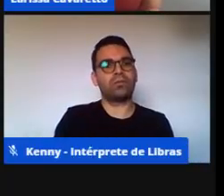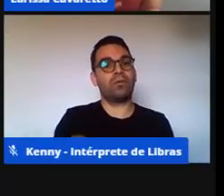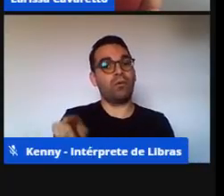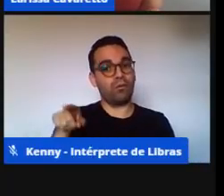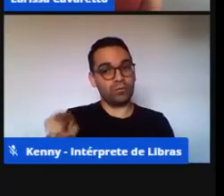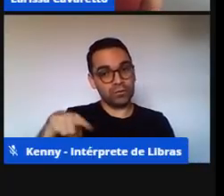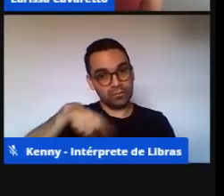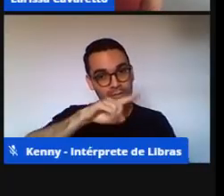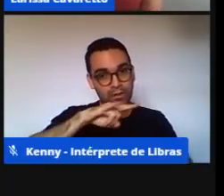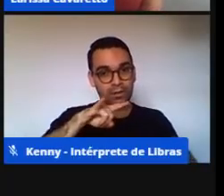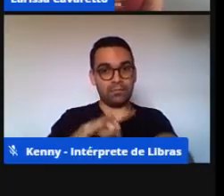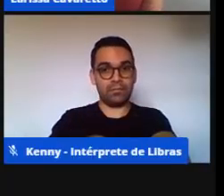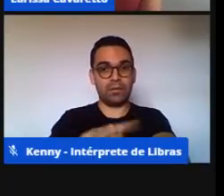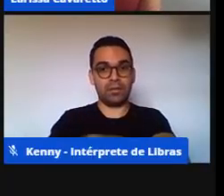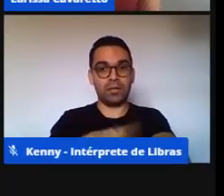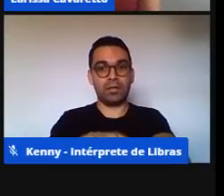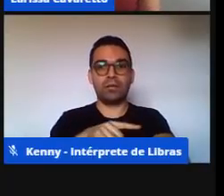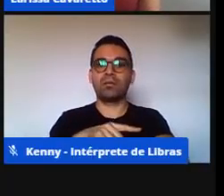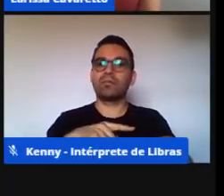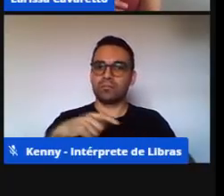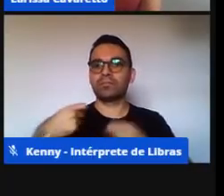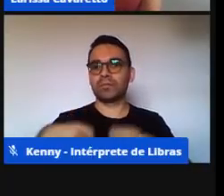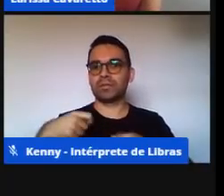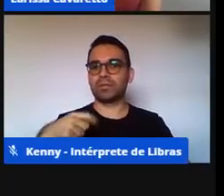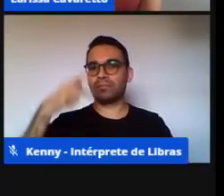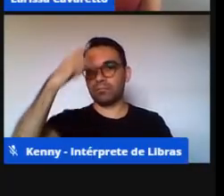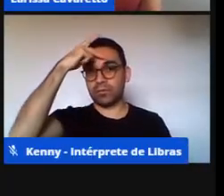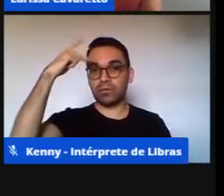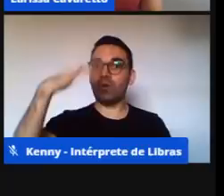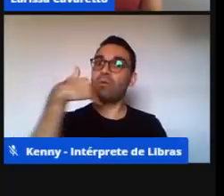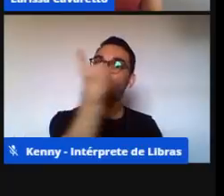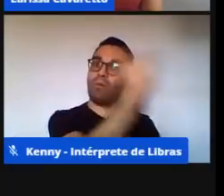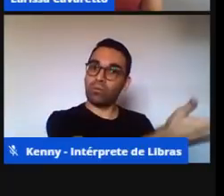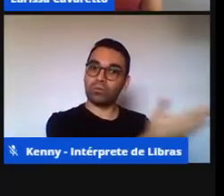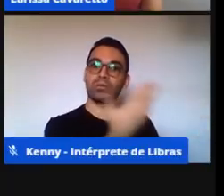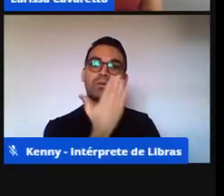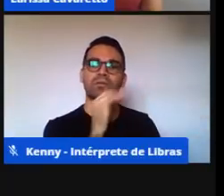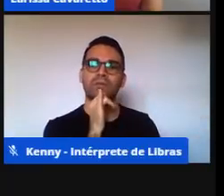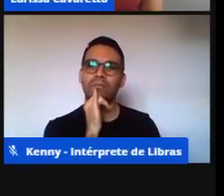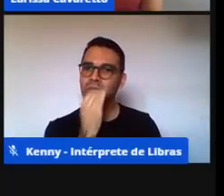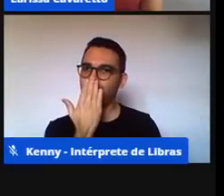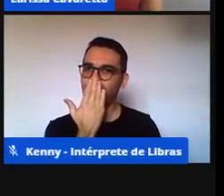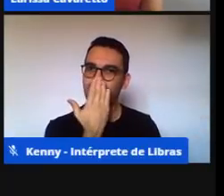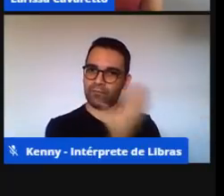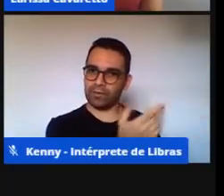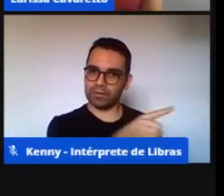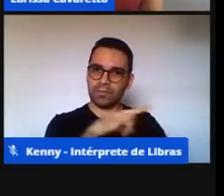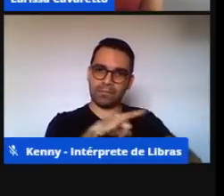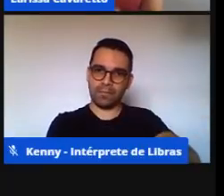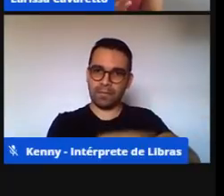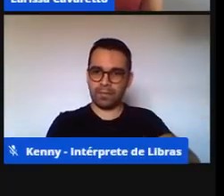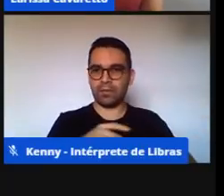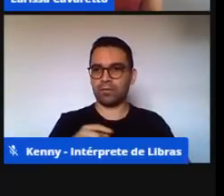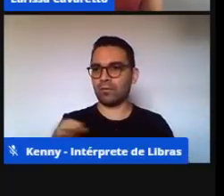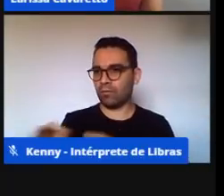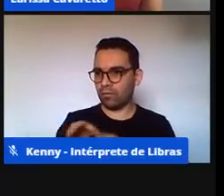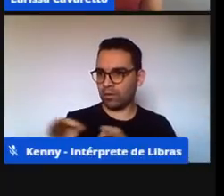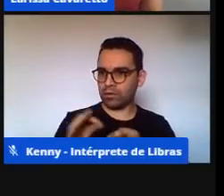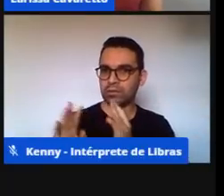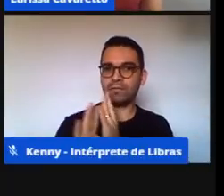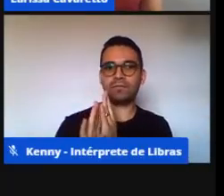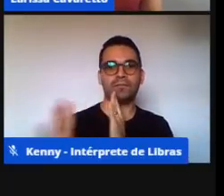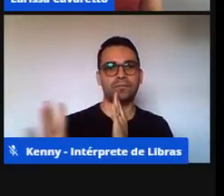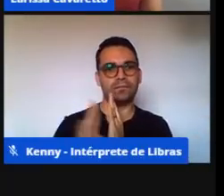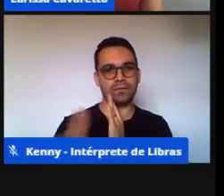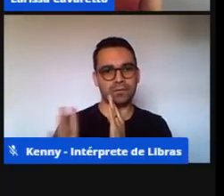e talvez ter alguém organizando essa ida nos sanitários para evitar essa aglomeração dentro dos sanitários. E também essa